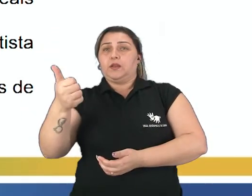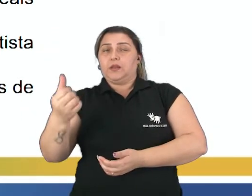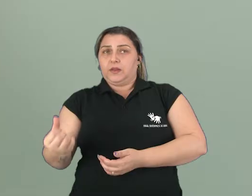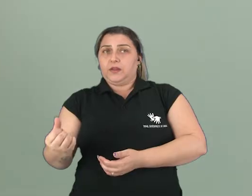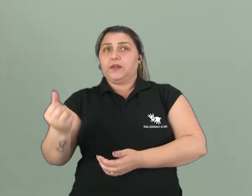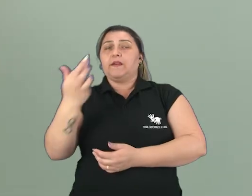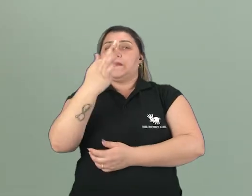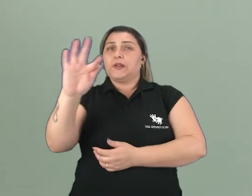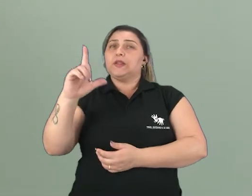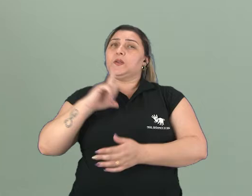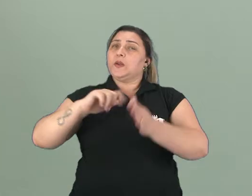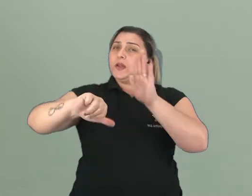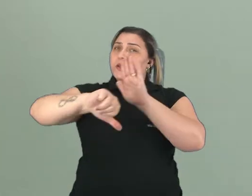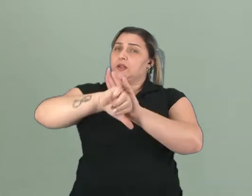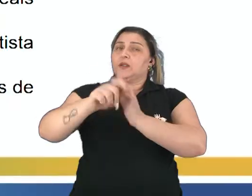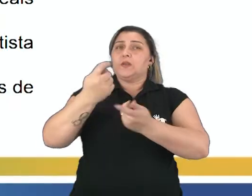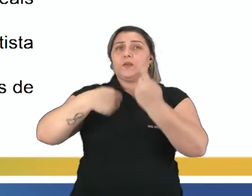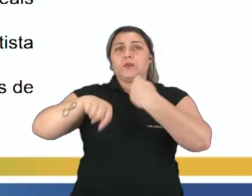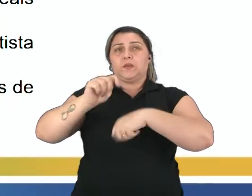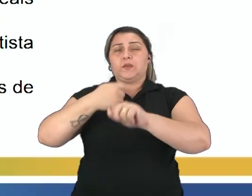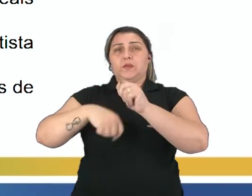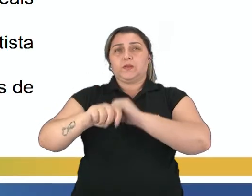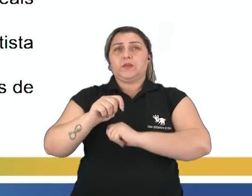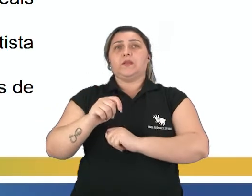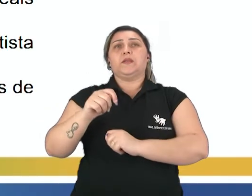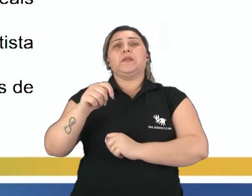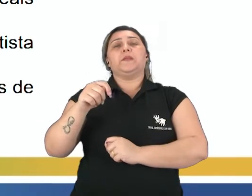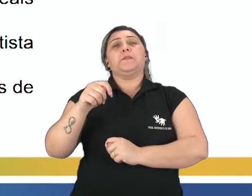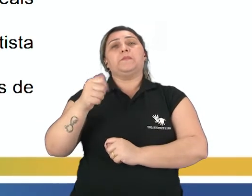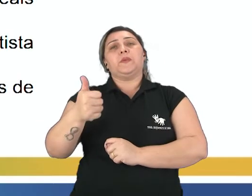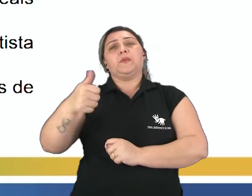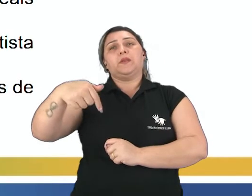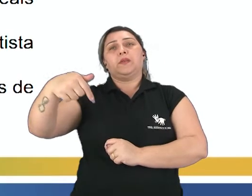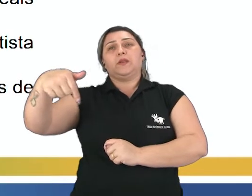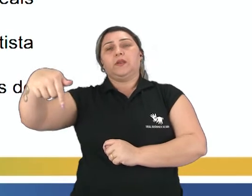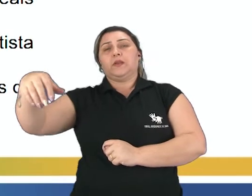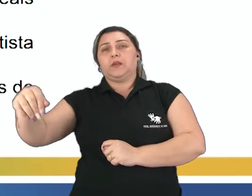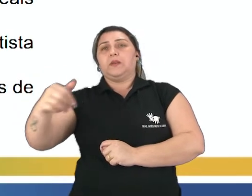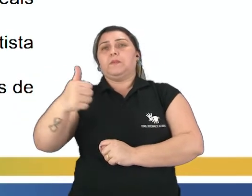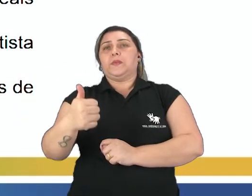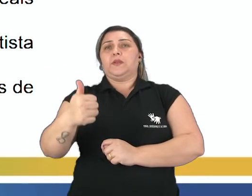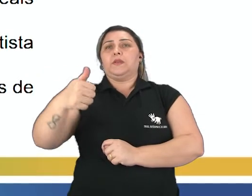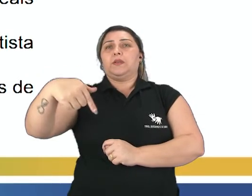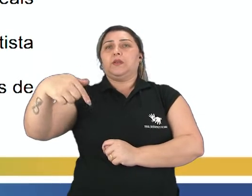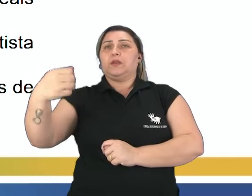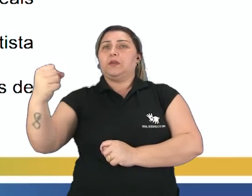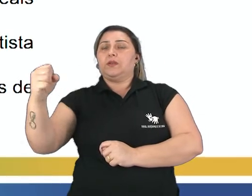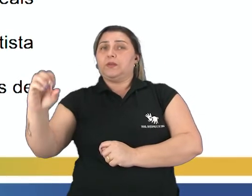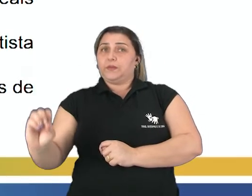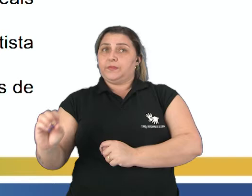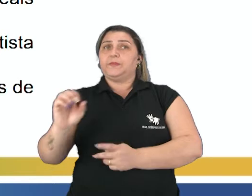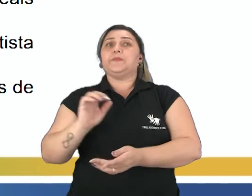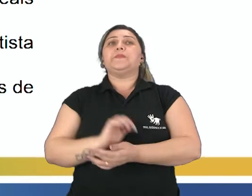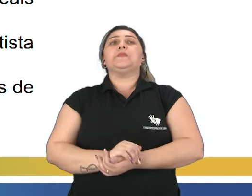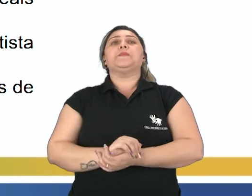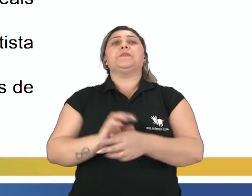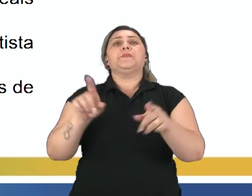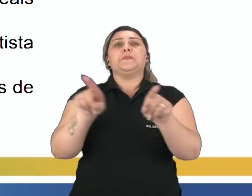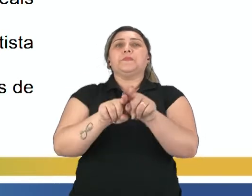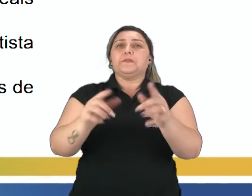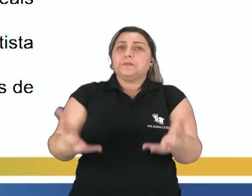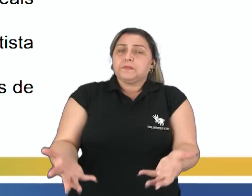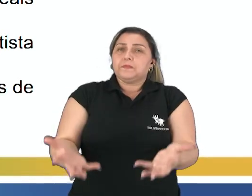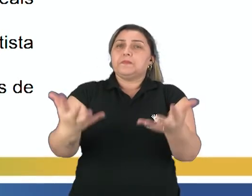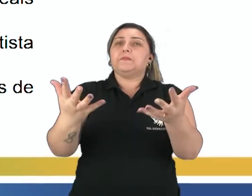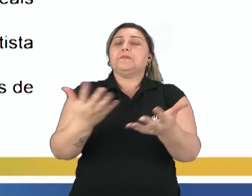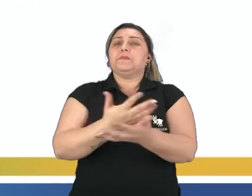vivia uma intensa crise econômica durante as décadas de 1770 e 1780, e essas, em parte, motivou